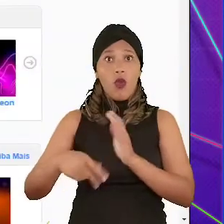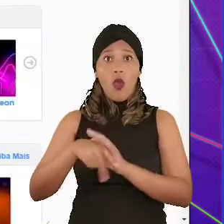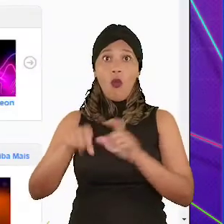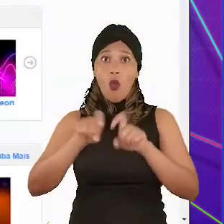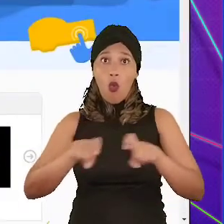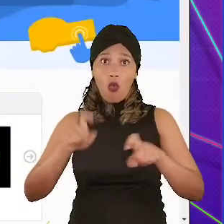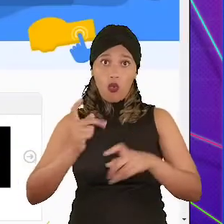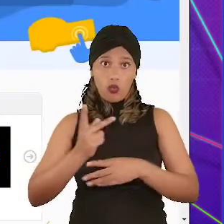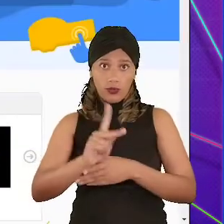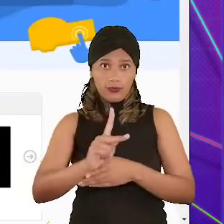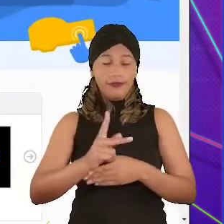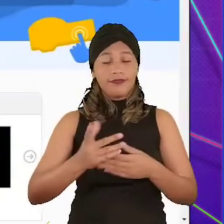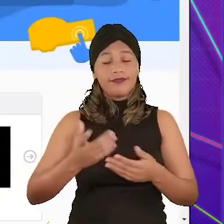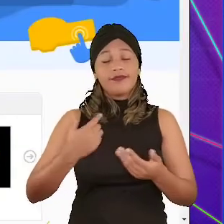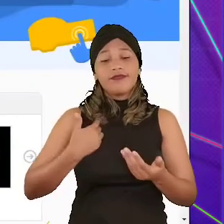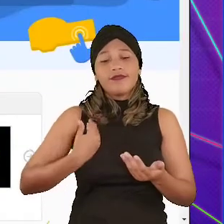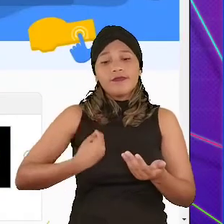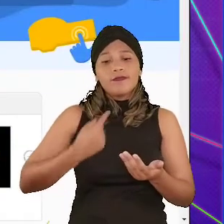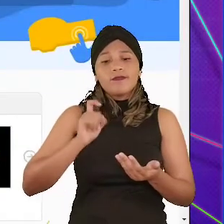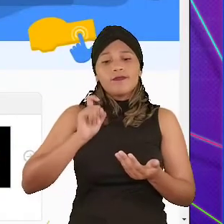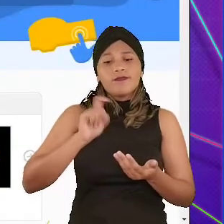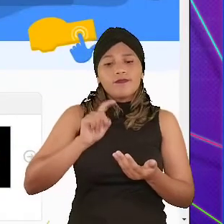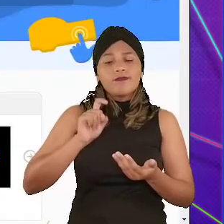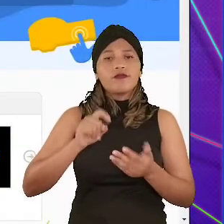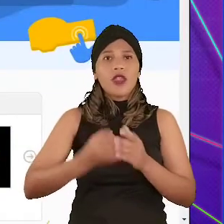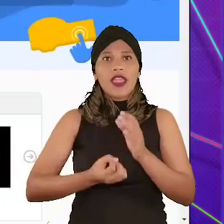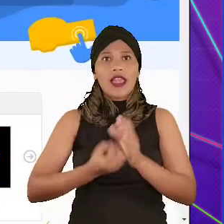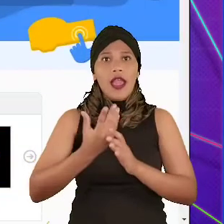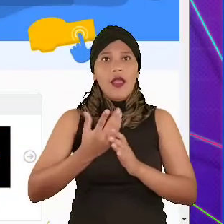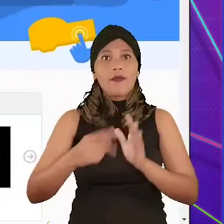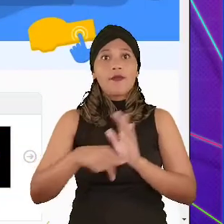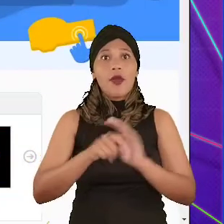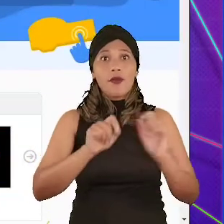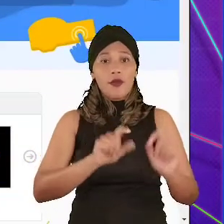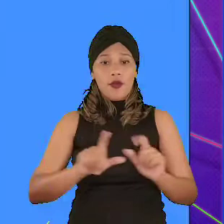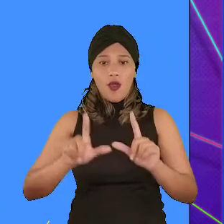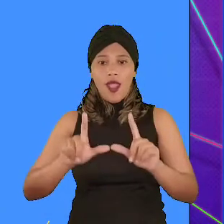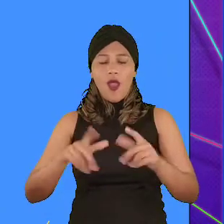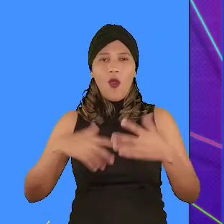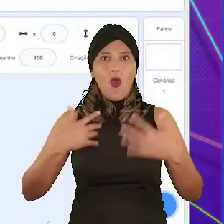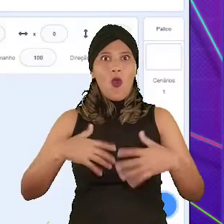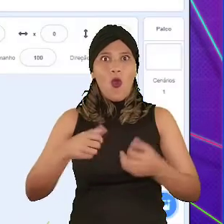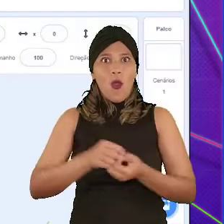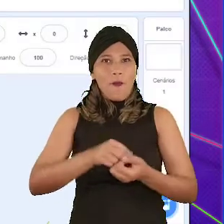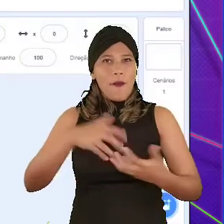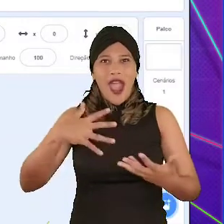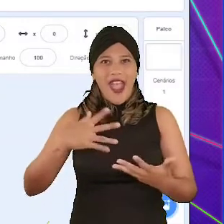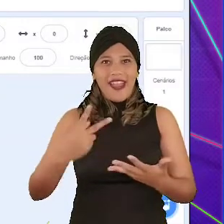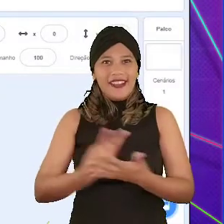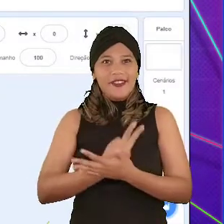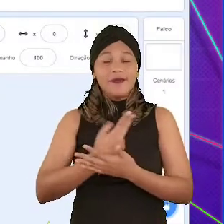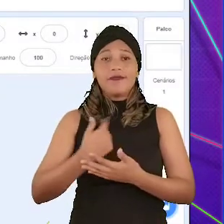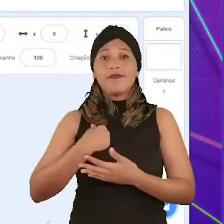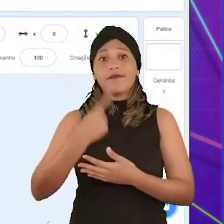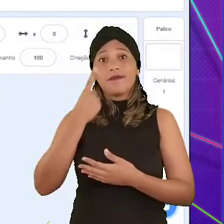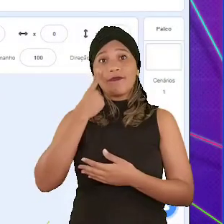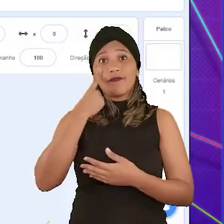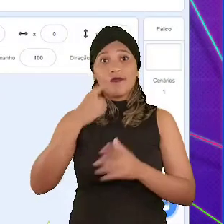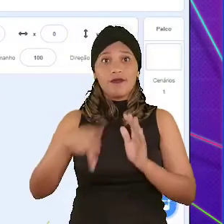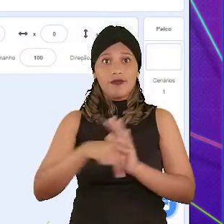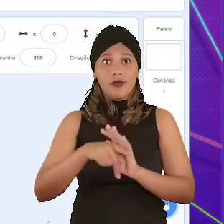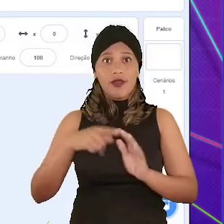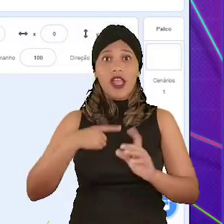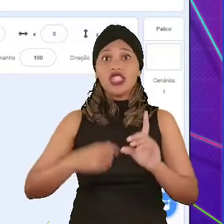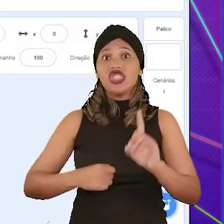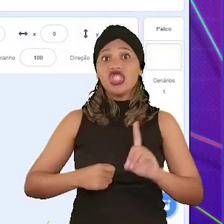download do programa para o computador de vocês aqui quando a gente clique em criar somos levados para onde a mágica acontece a gente